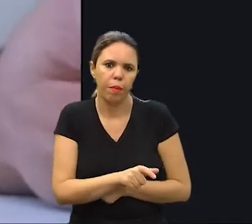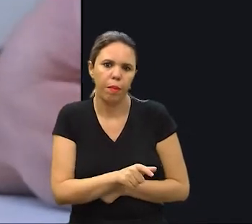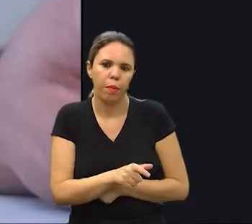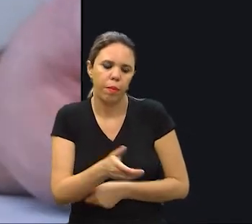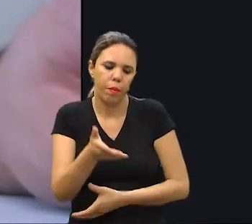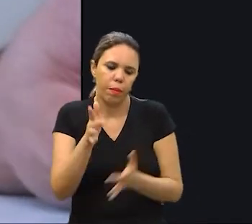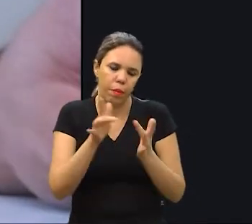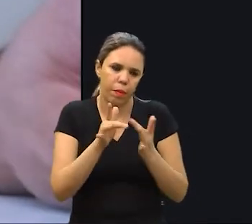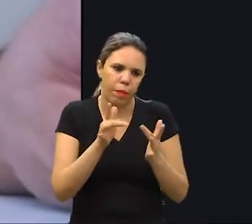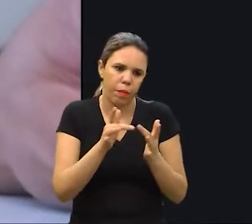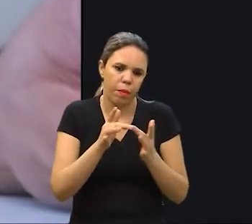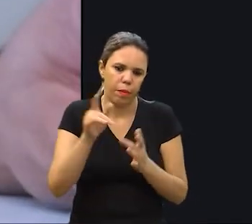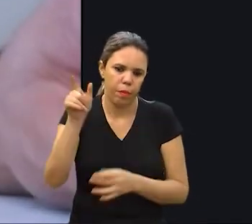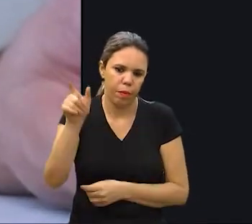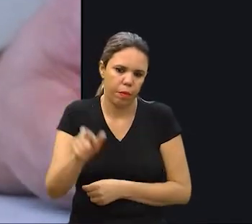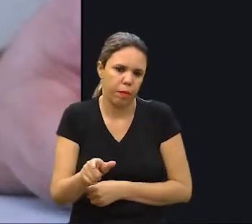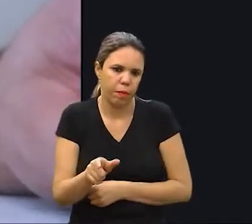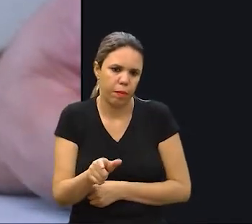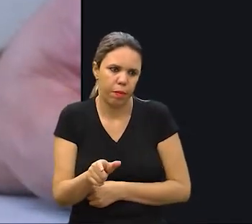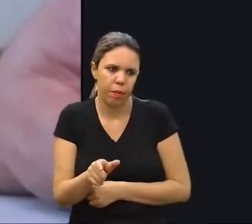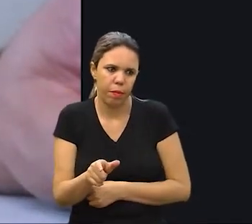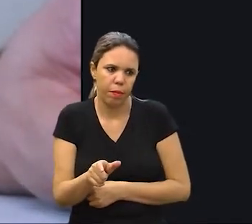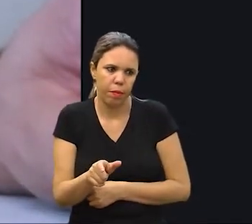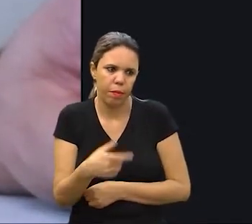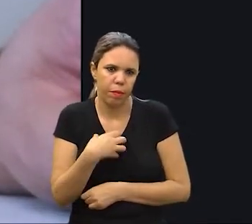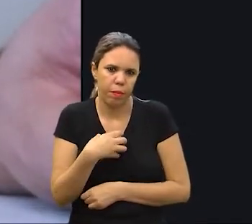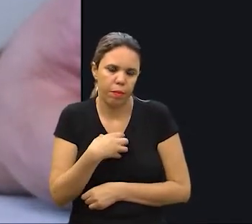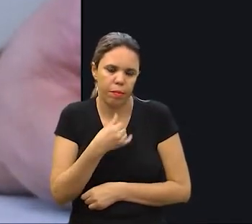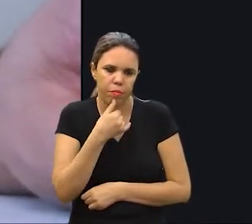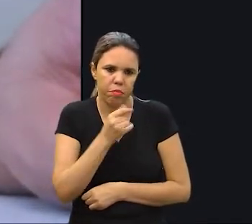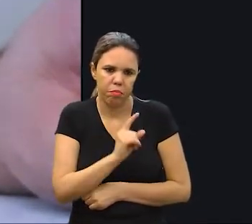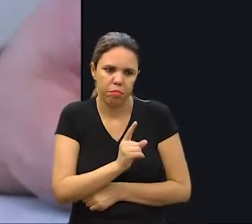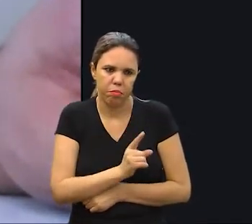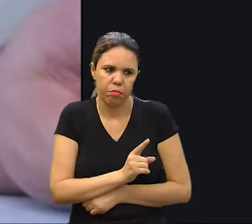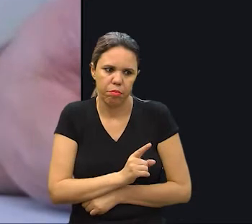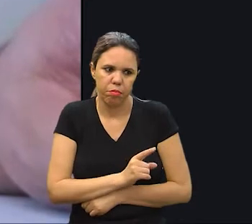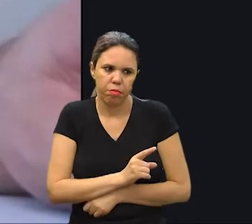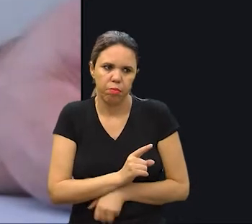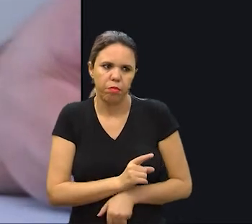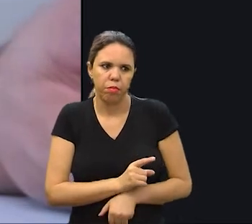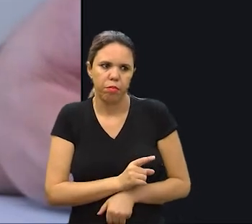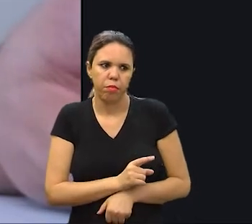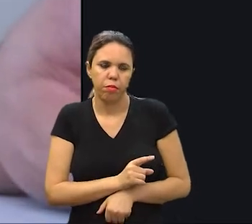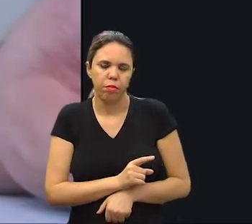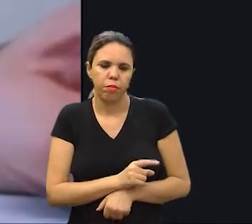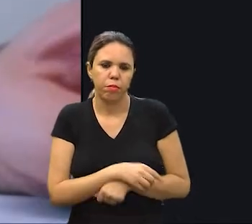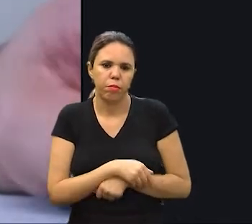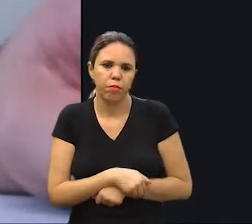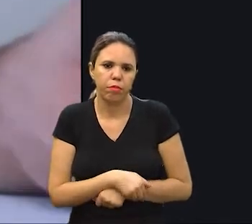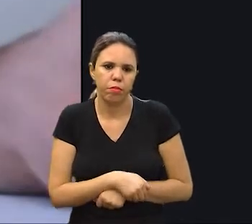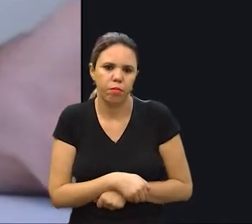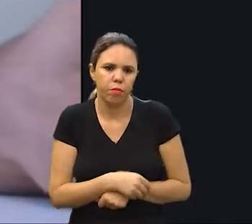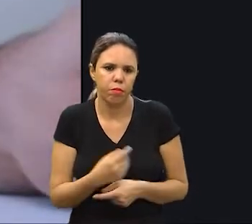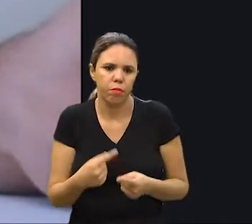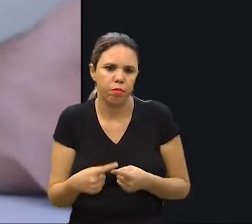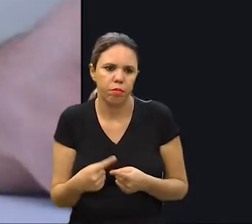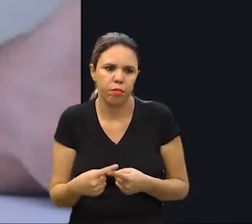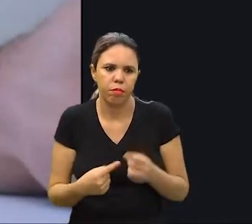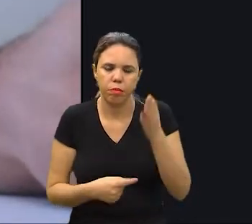se relacionar com outra pessoa e se sentir triste. Se sentir triste